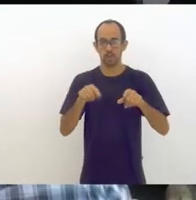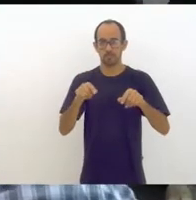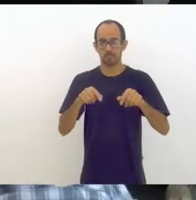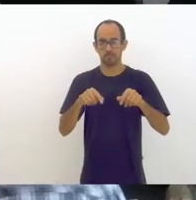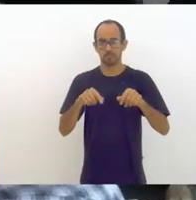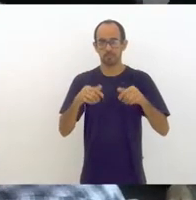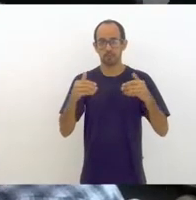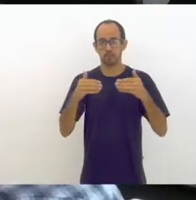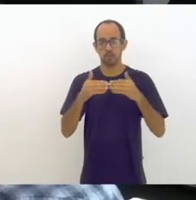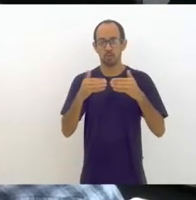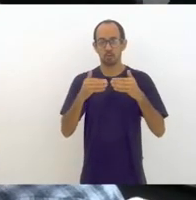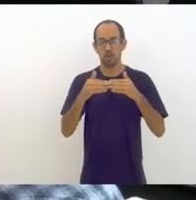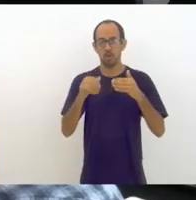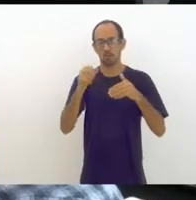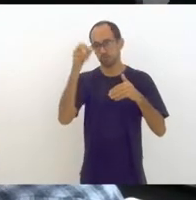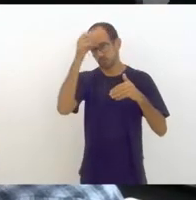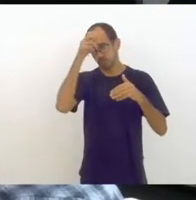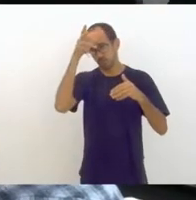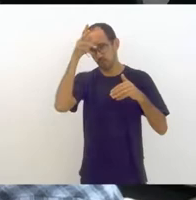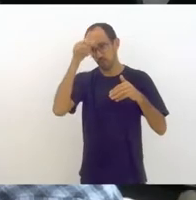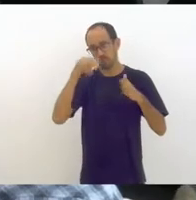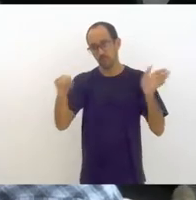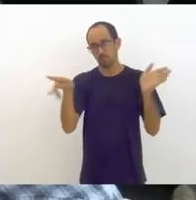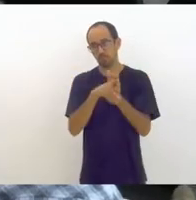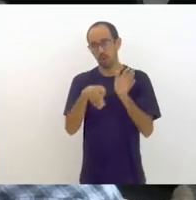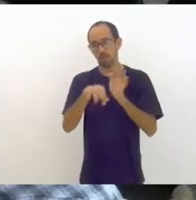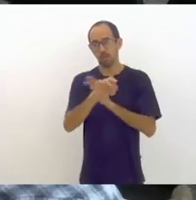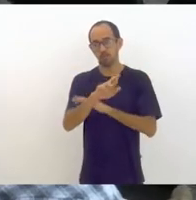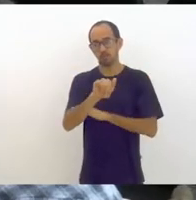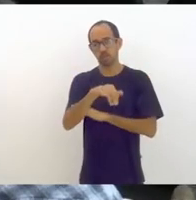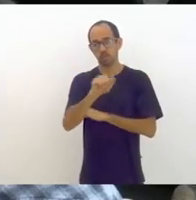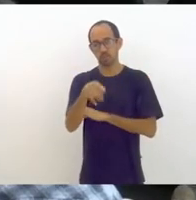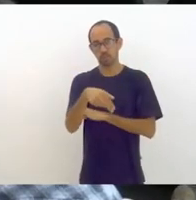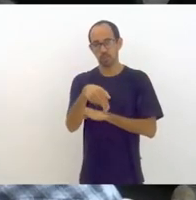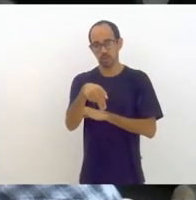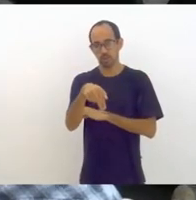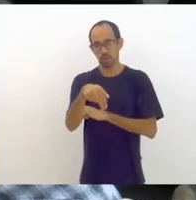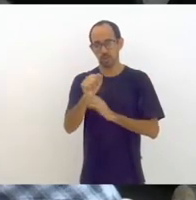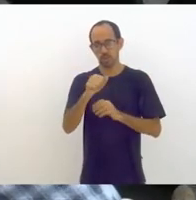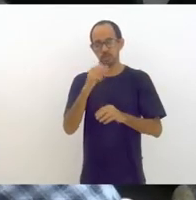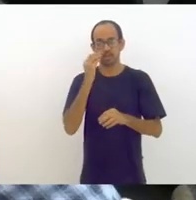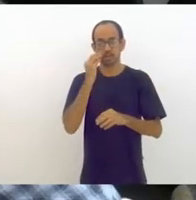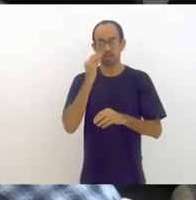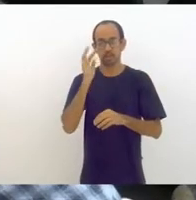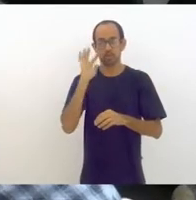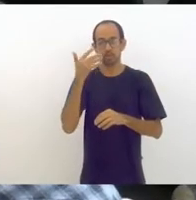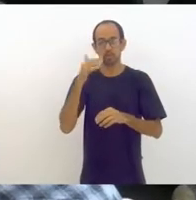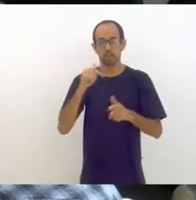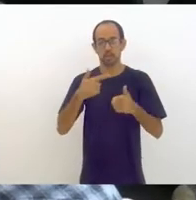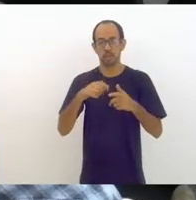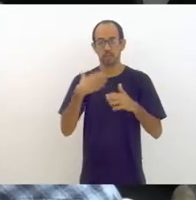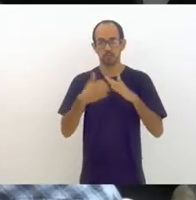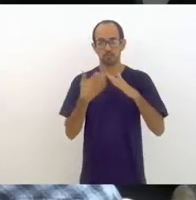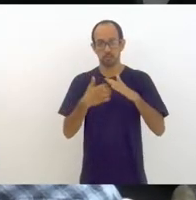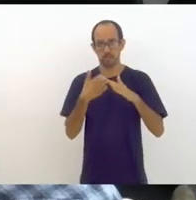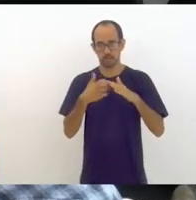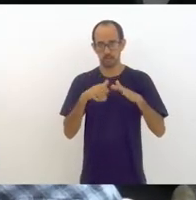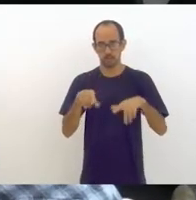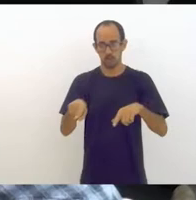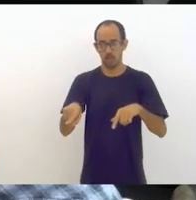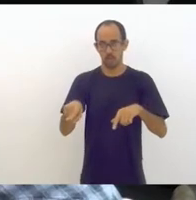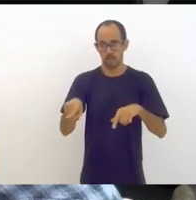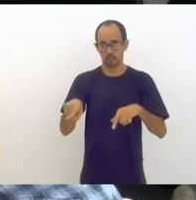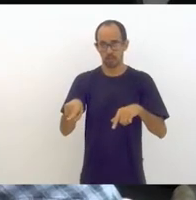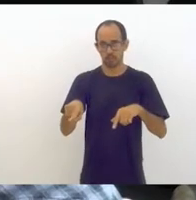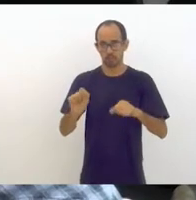segundo consta os prefeitos e a própria Firjan, buscar solucionar as empresas que já estão lá. O Rio Paraíba tem